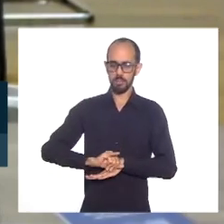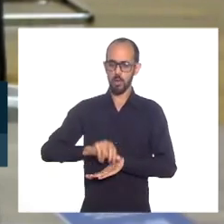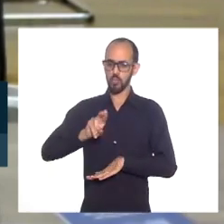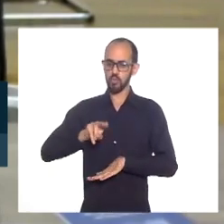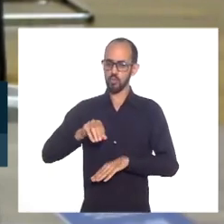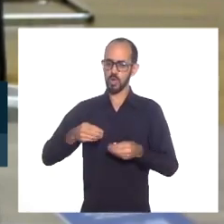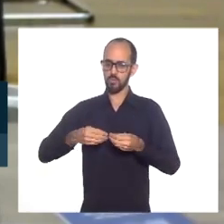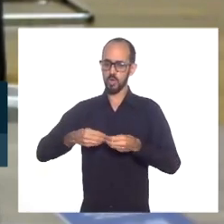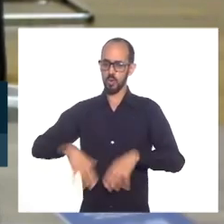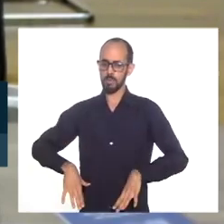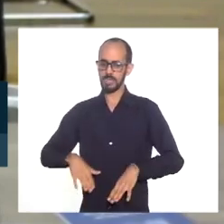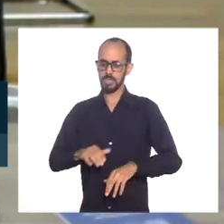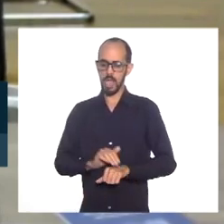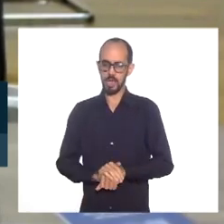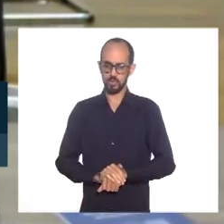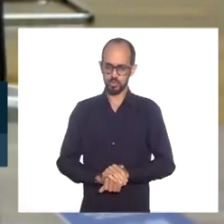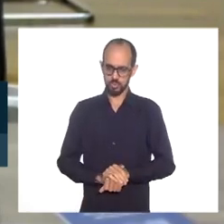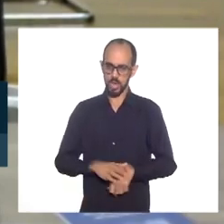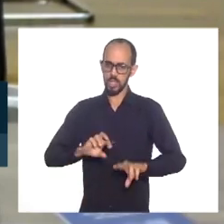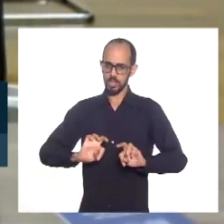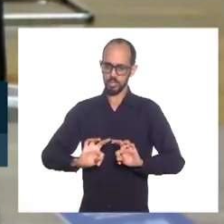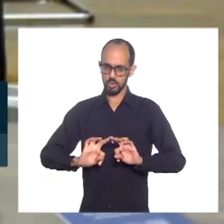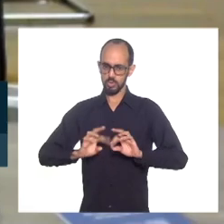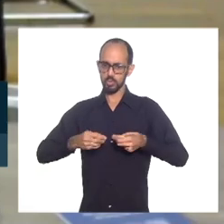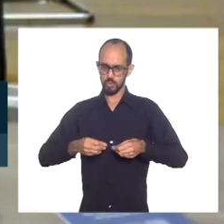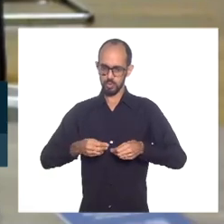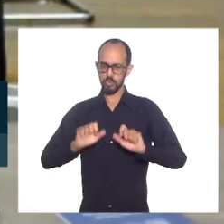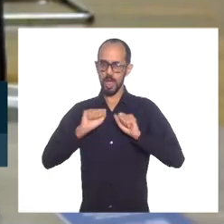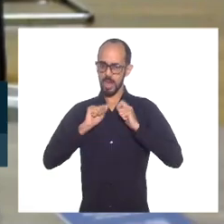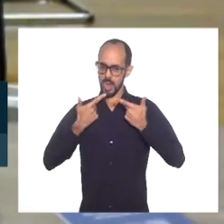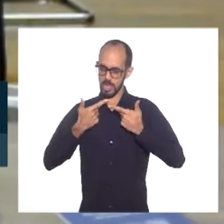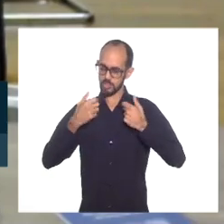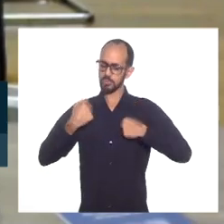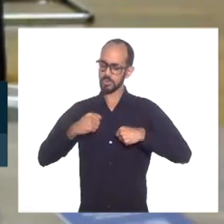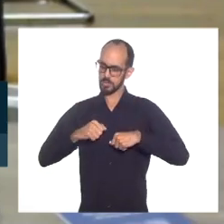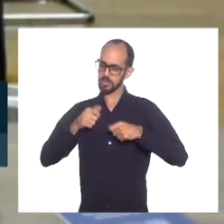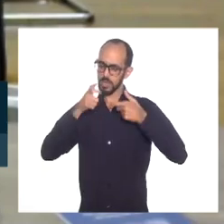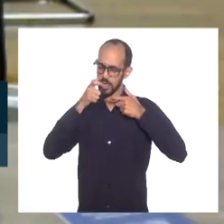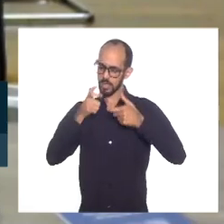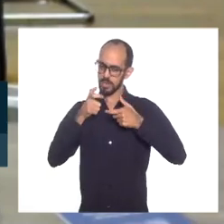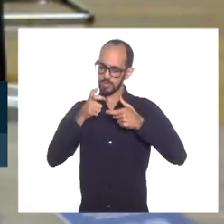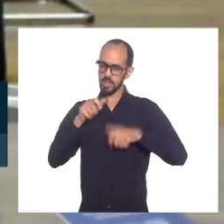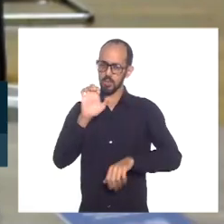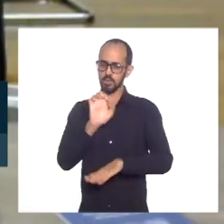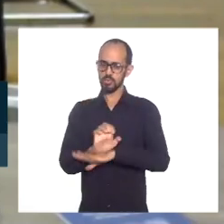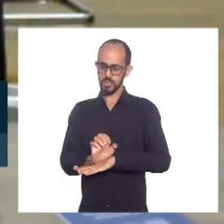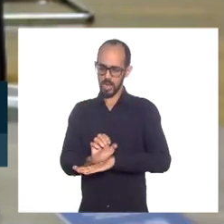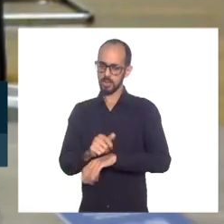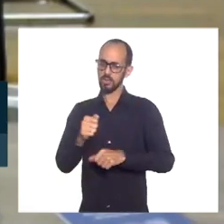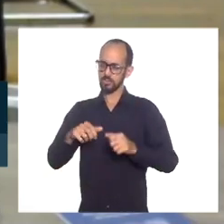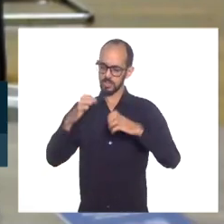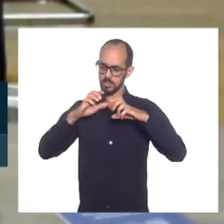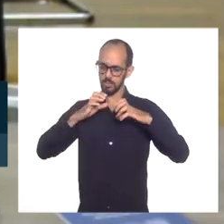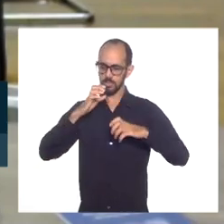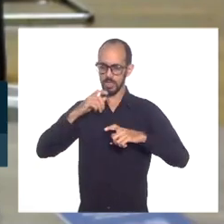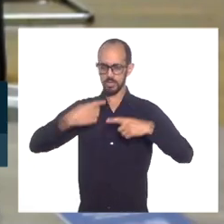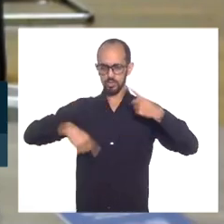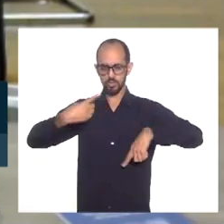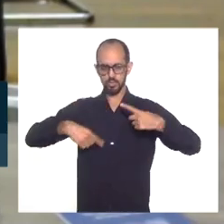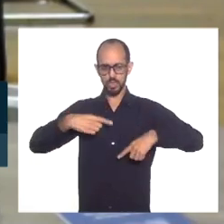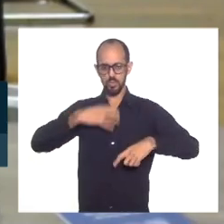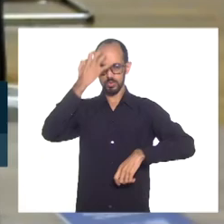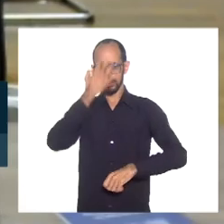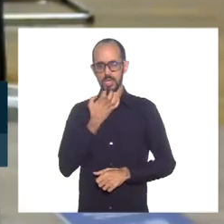Estado do Rio de Janeiro, reitores e todos começam a olhar mais para o Estado e a gente poder fazer uma discussão séria, defender os nossos interesses,